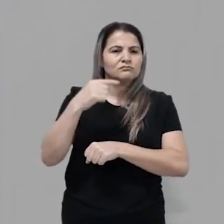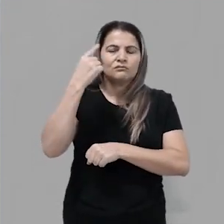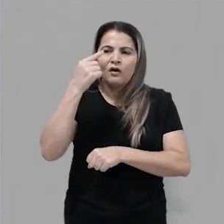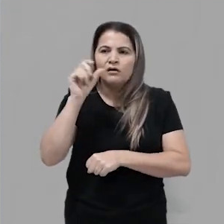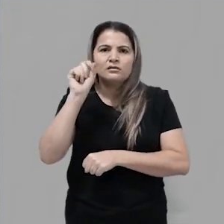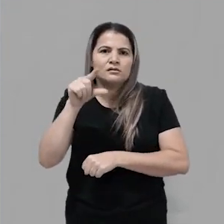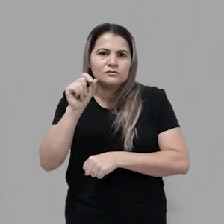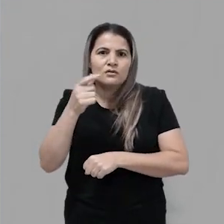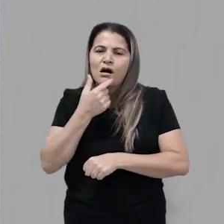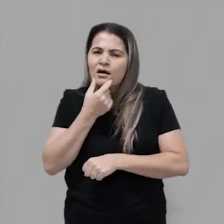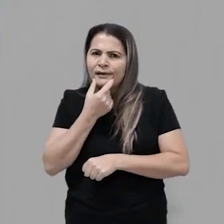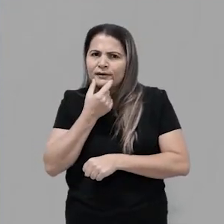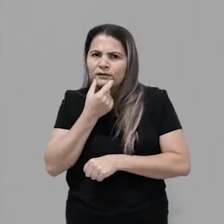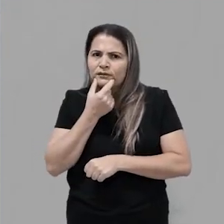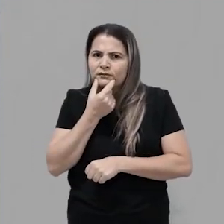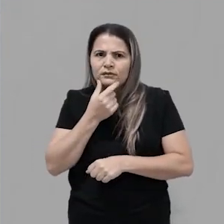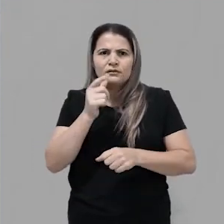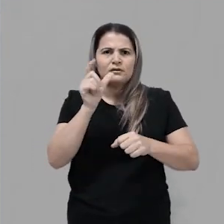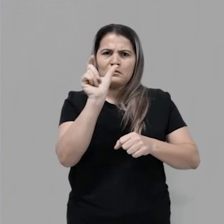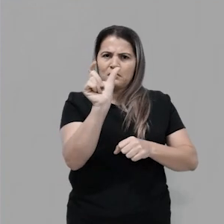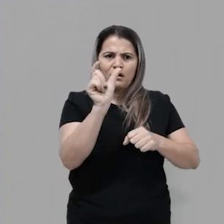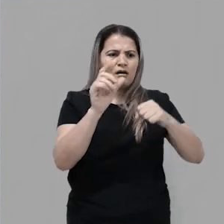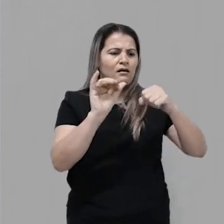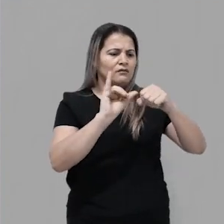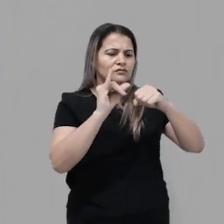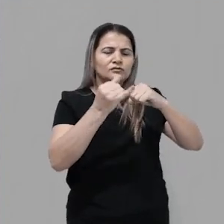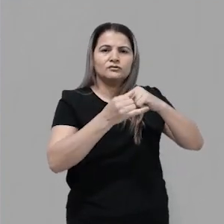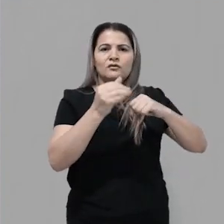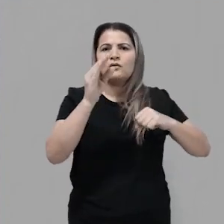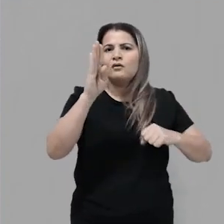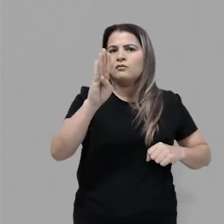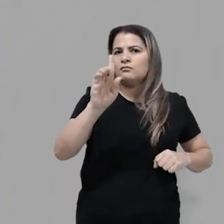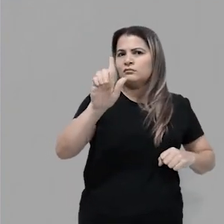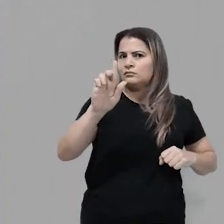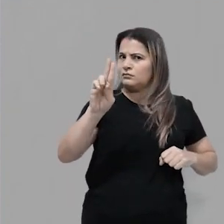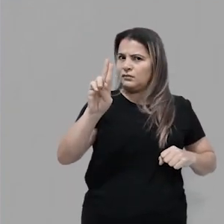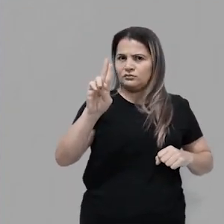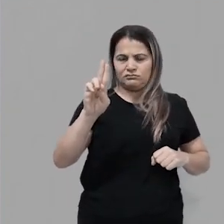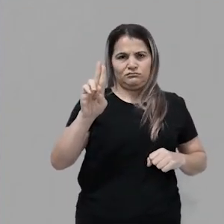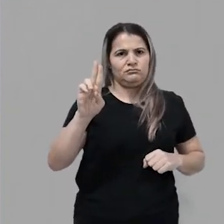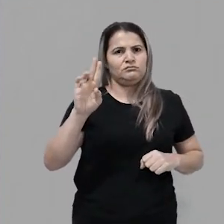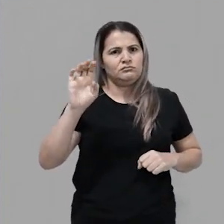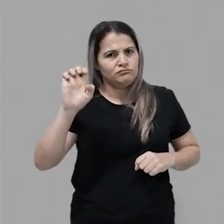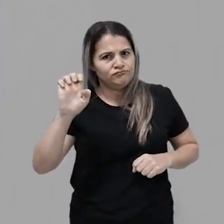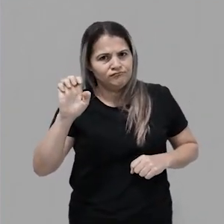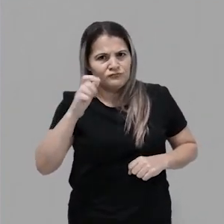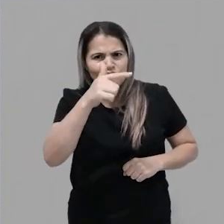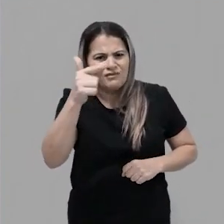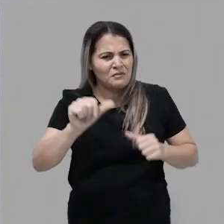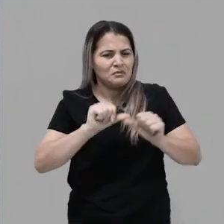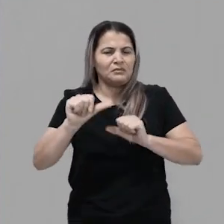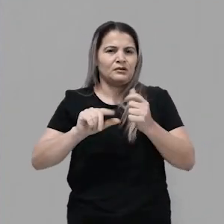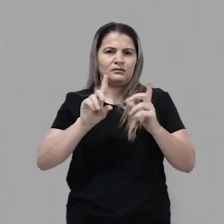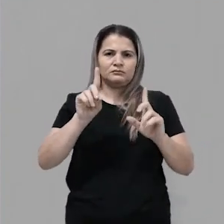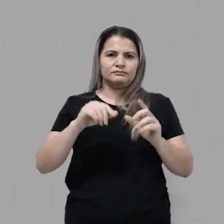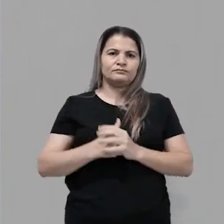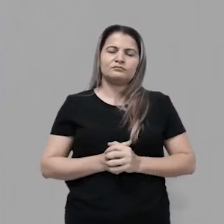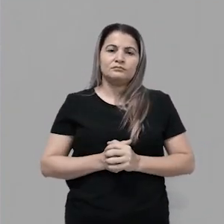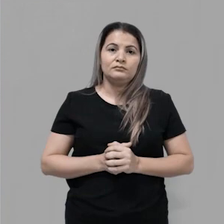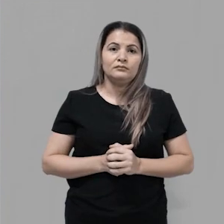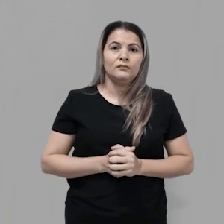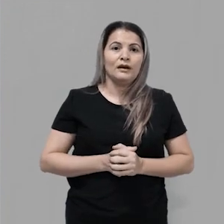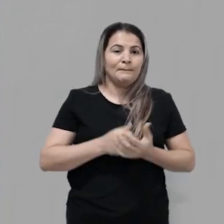ser blue o adjetivo, sem nenhum tipo de pluralização, não tem alteração. Hot